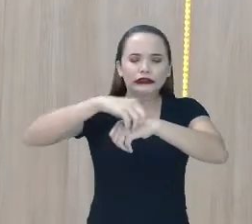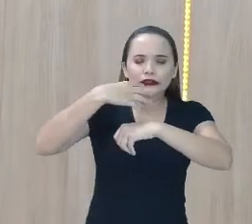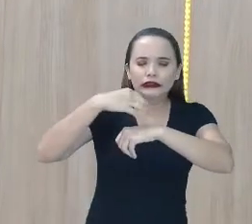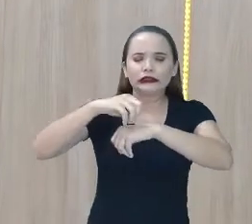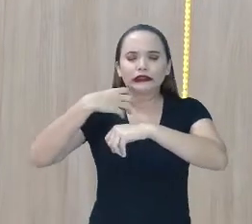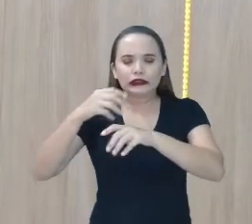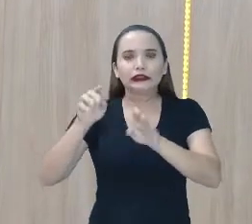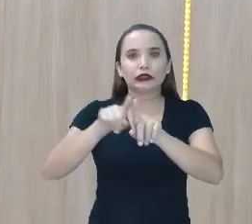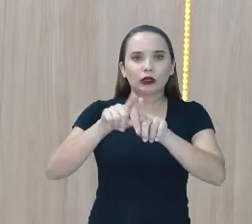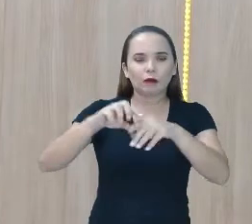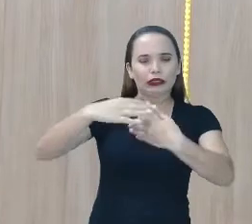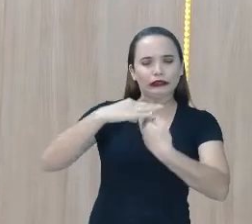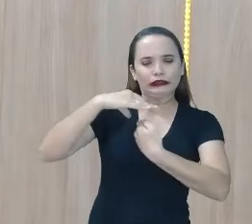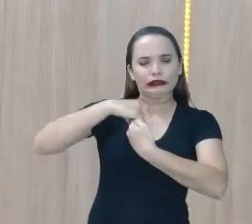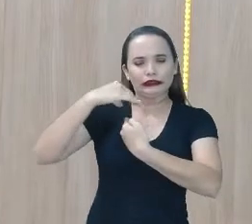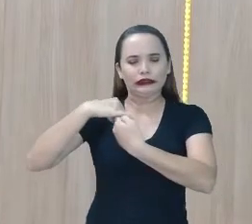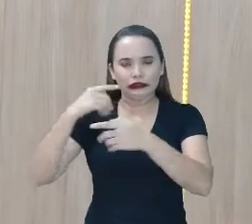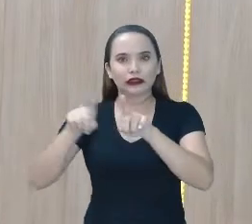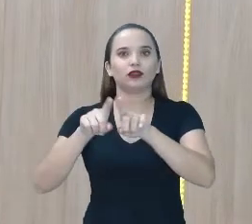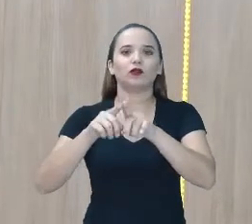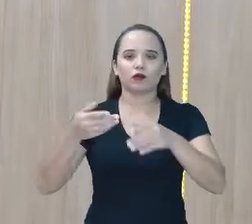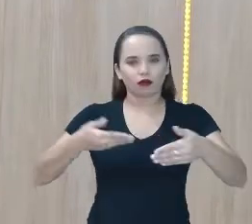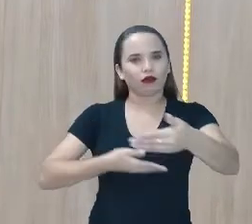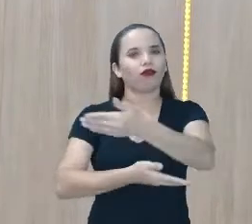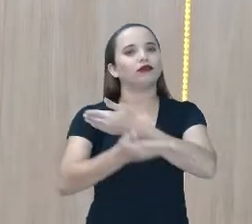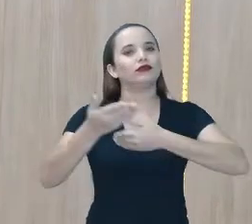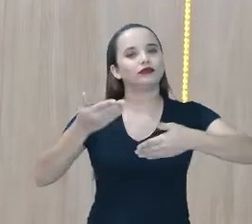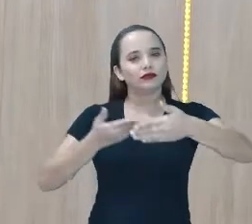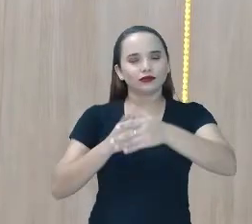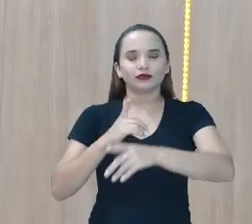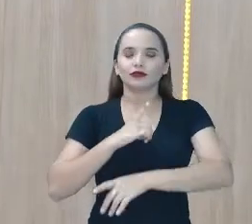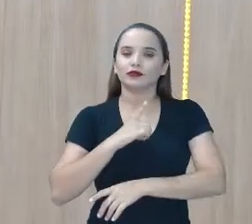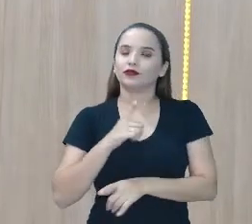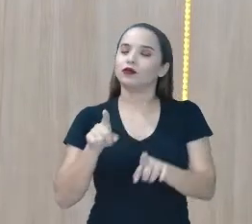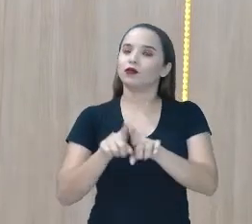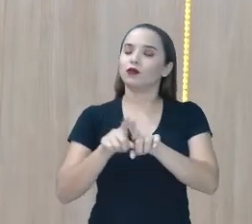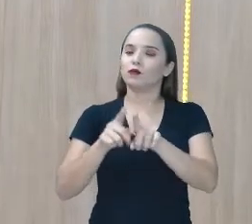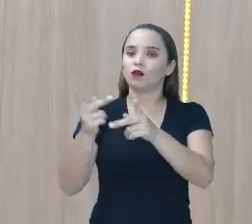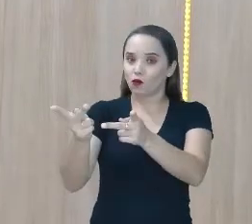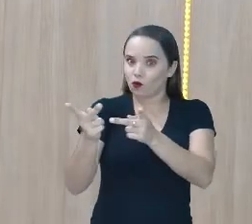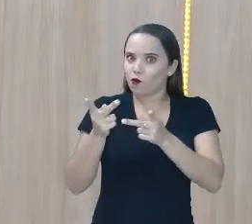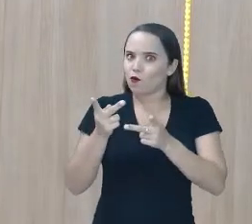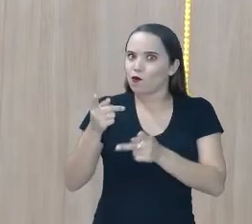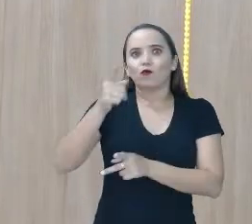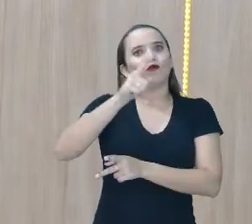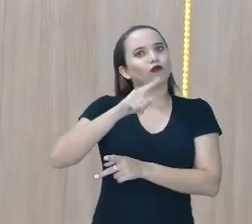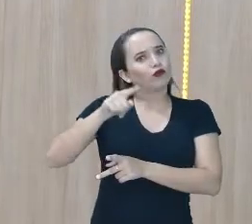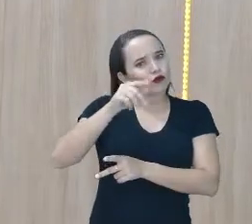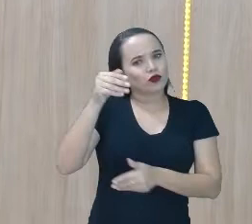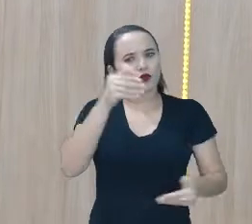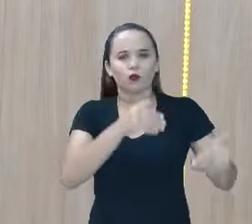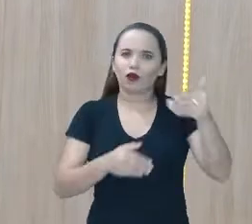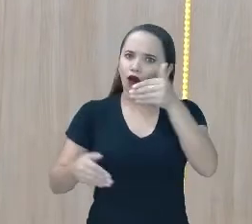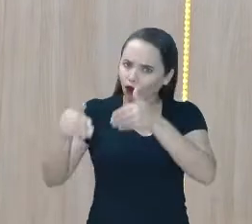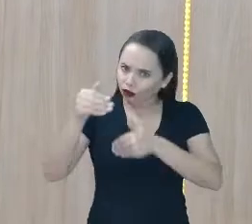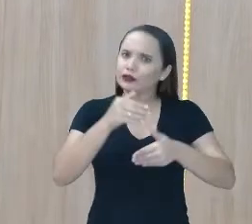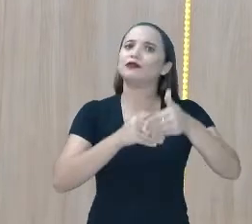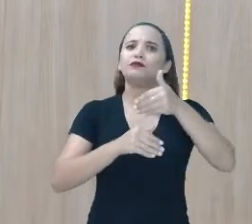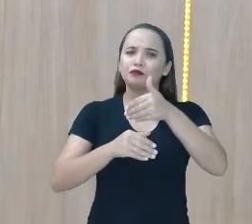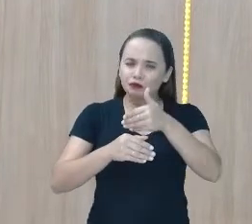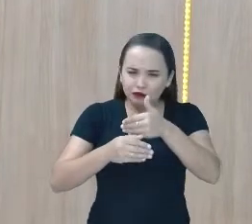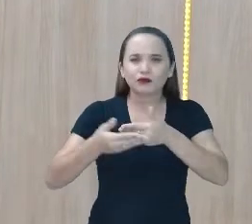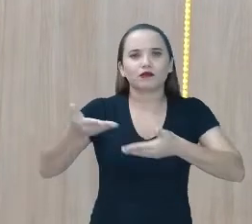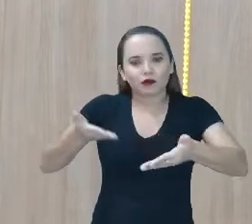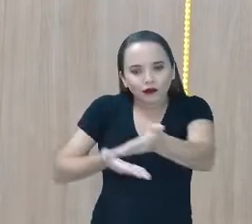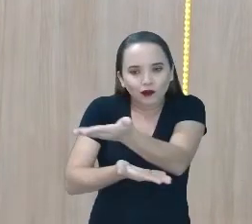trocar experiências, e já adianto um convite para que vocês venham aqui também, socializar as experiências